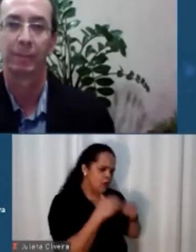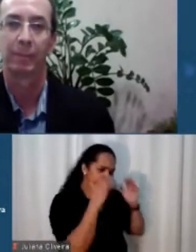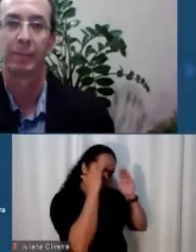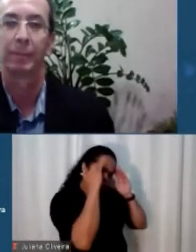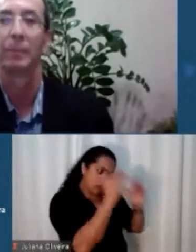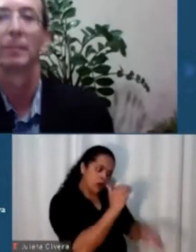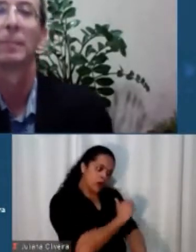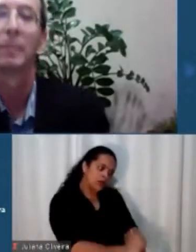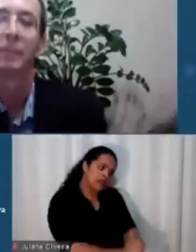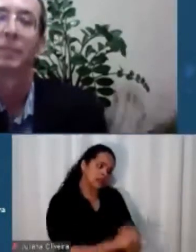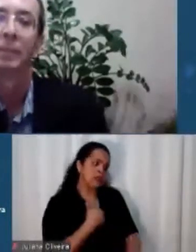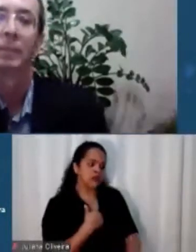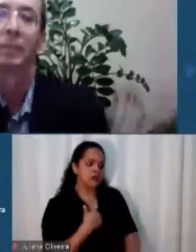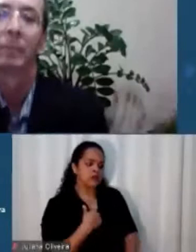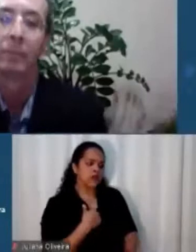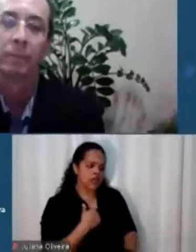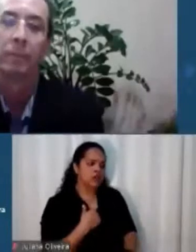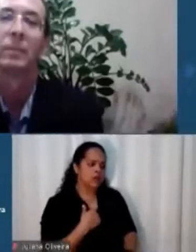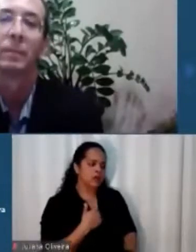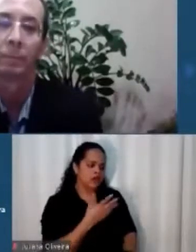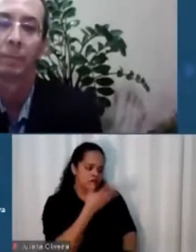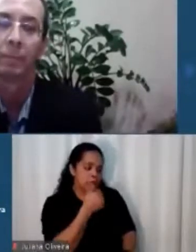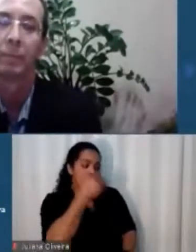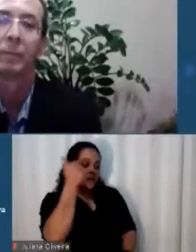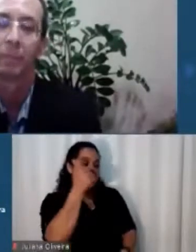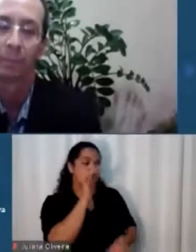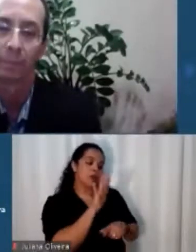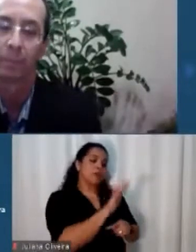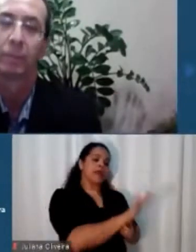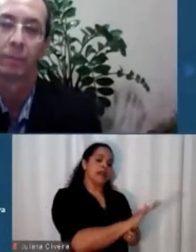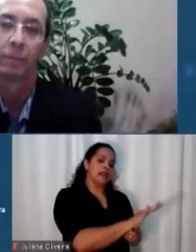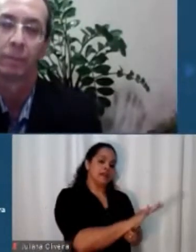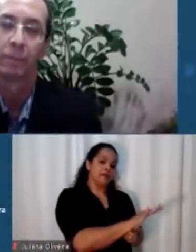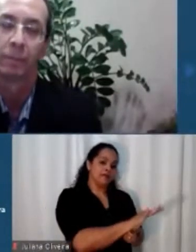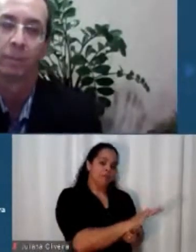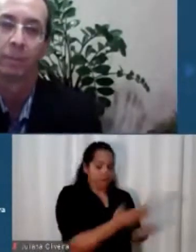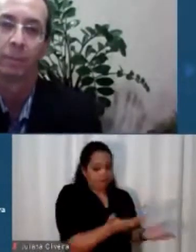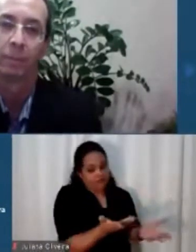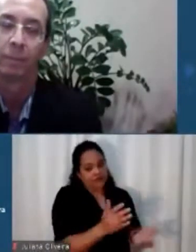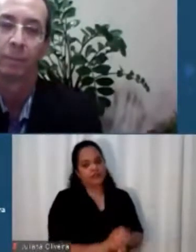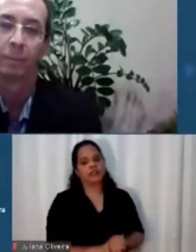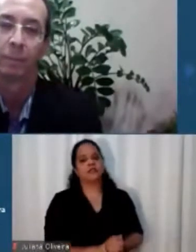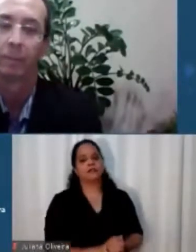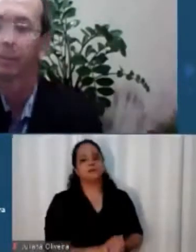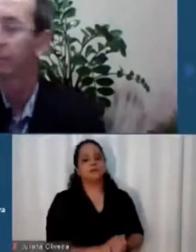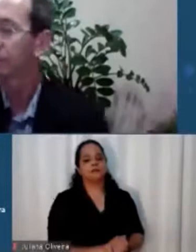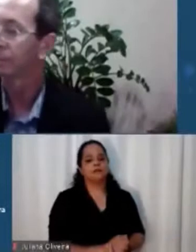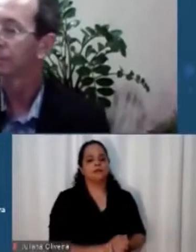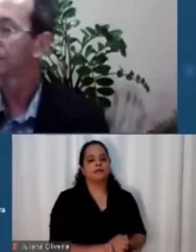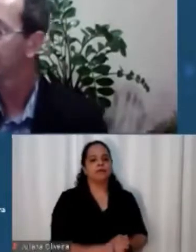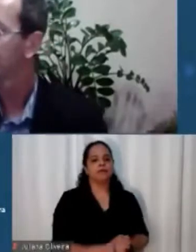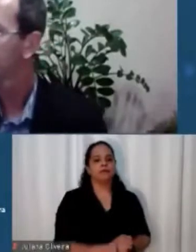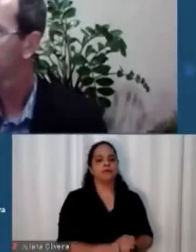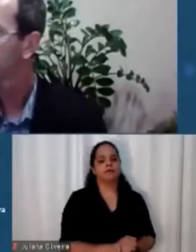vai fazer aquilo que é melhor pelo paciente, né? Eu entendo que